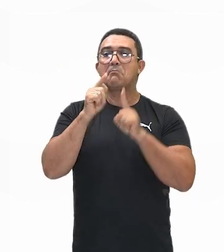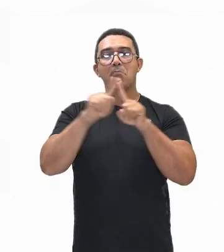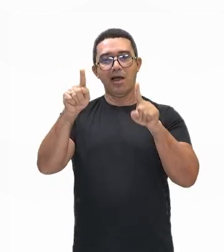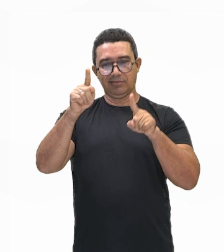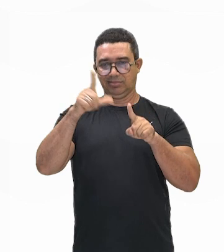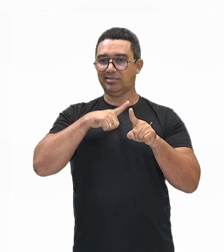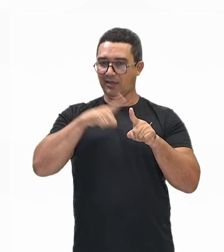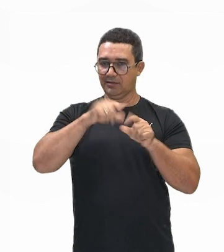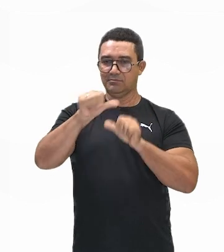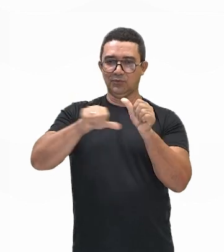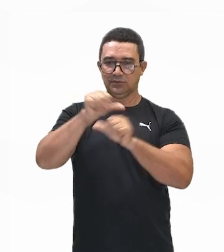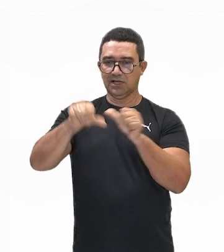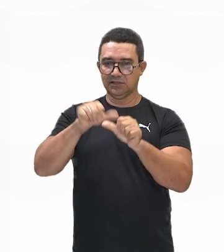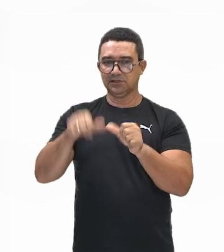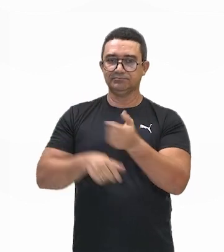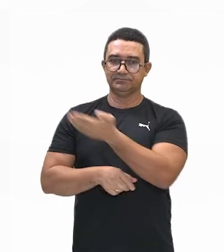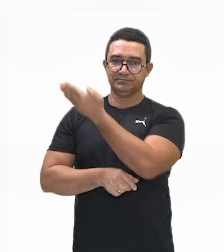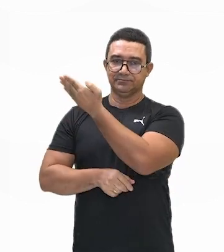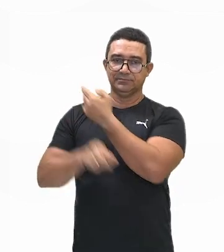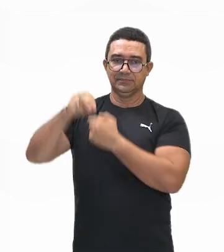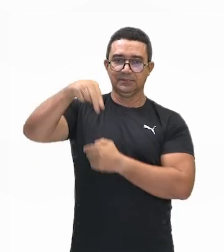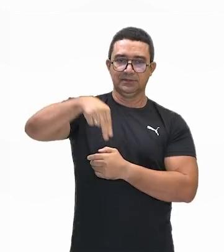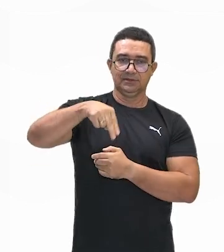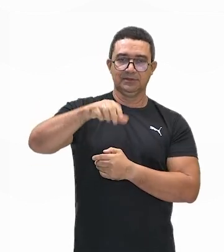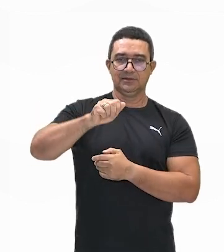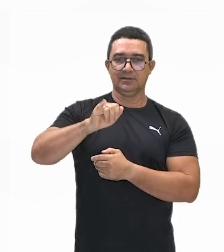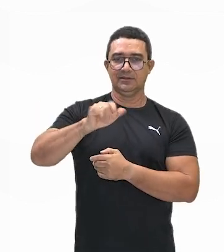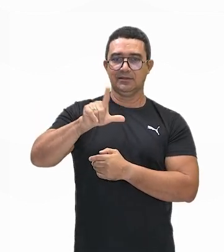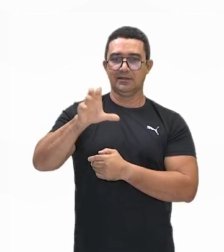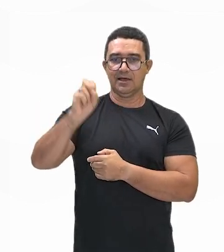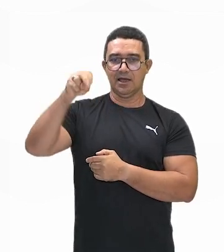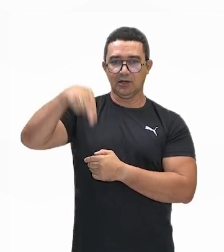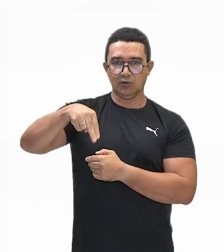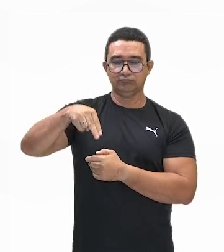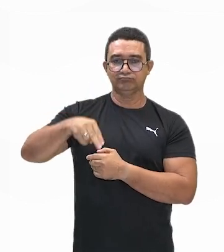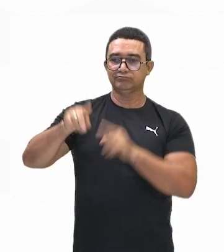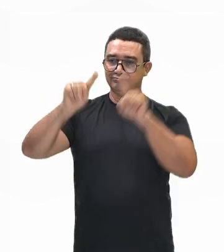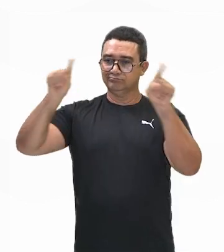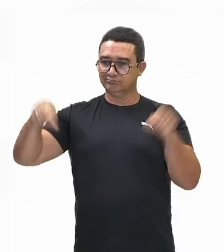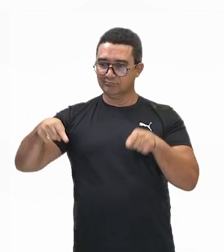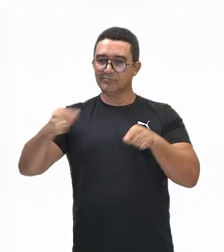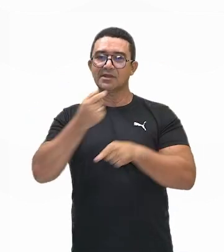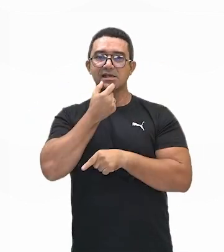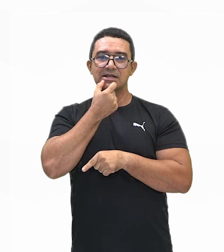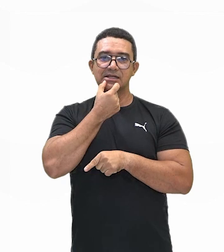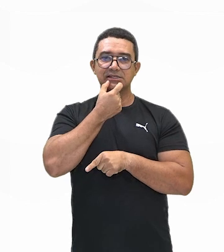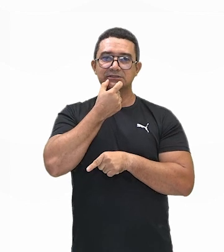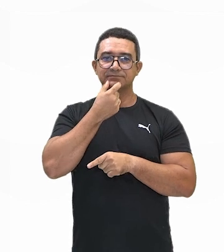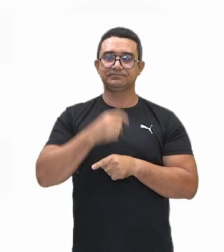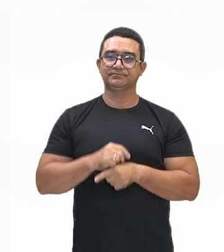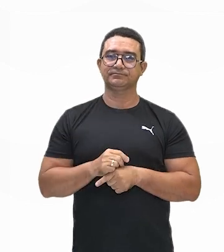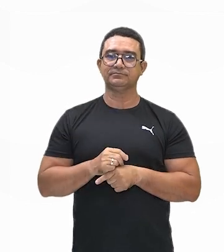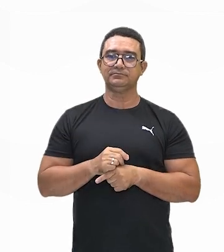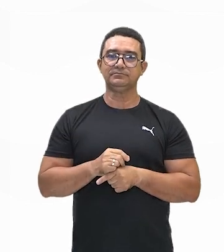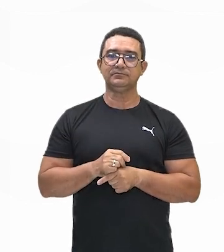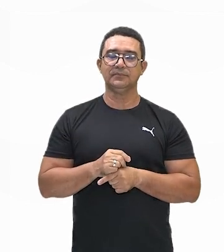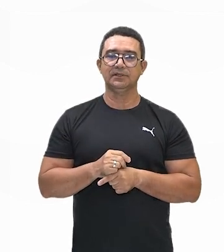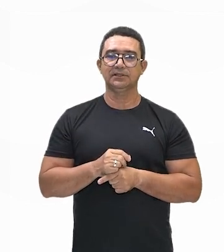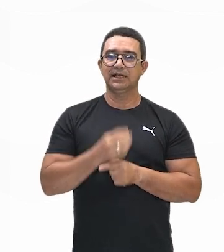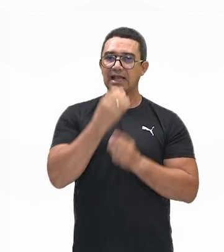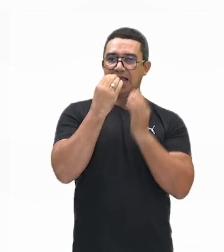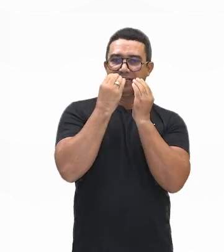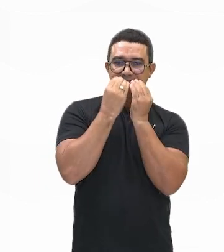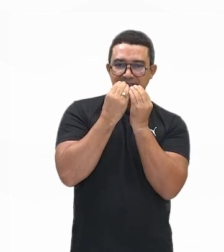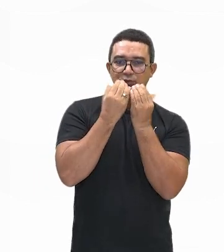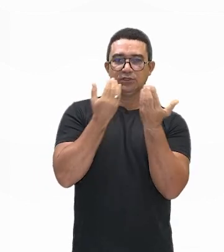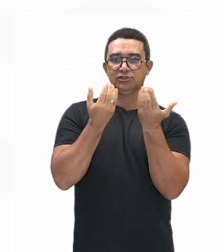temos nylon, e ali a sua palavra em inglês, né? Aí nós temos sanduíche, que vem de sandwich. Aí nós temos sweater,